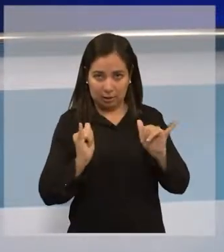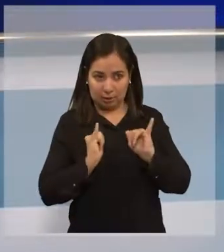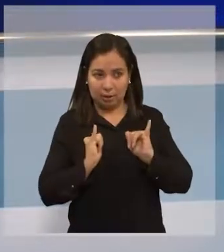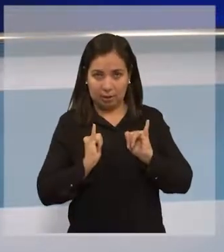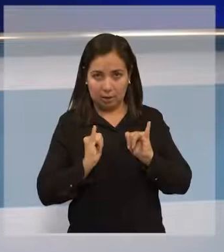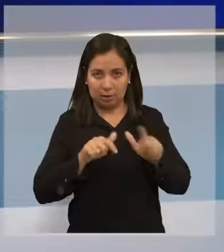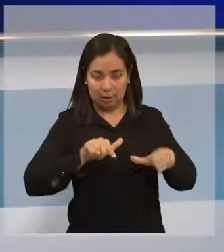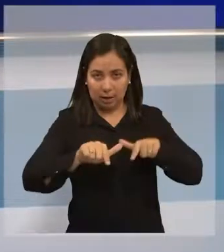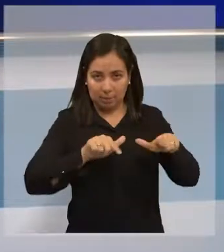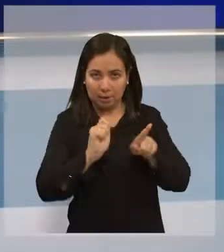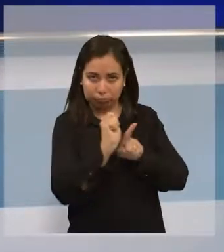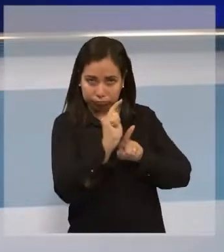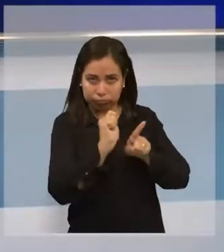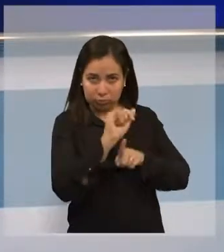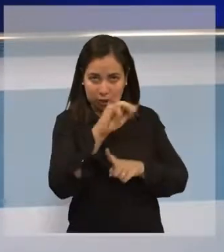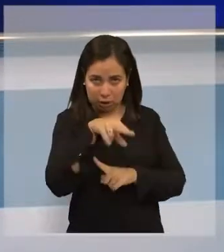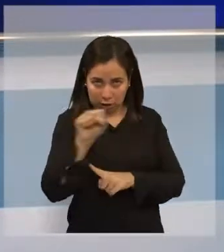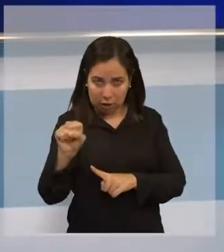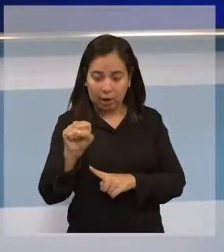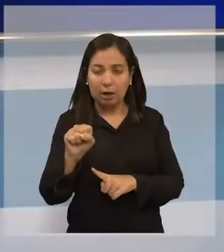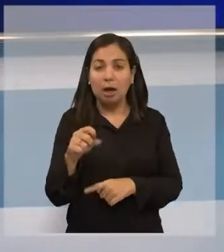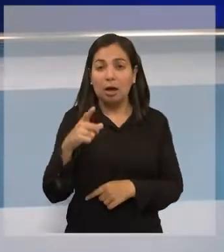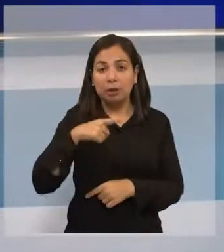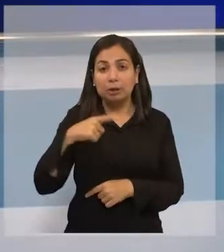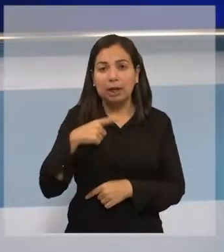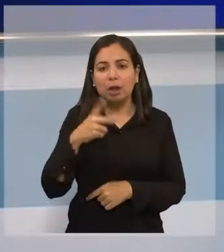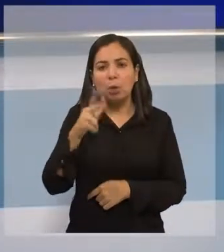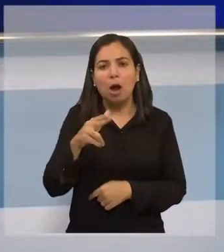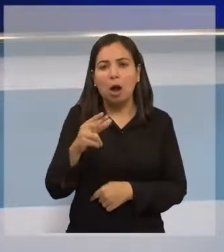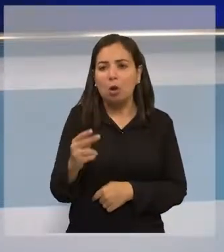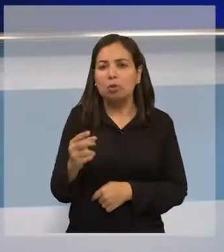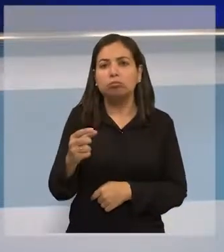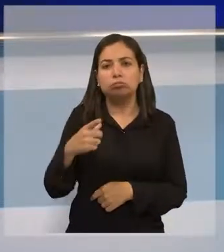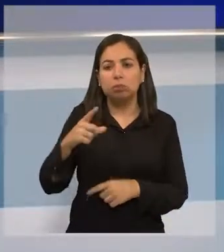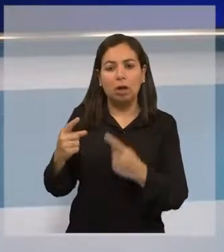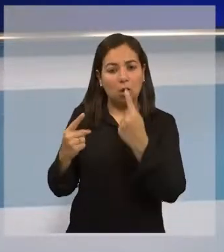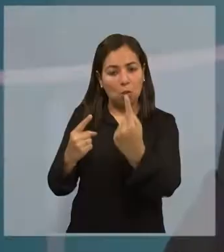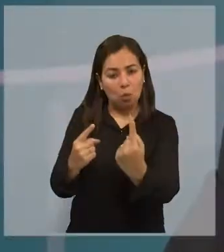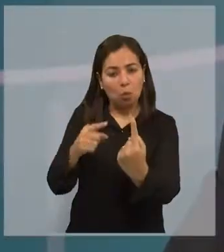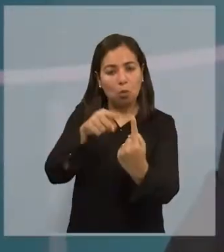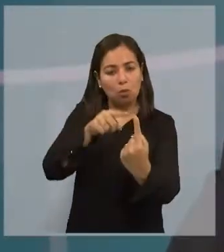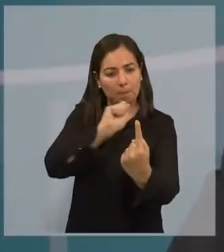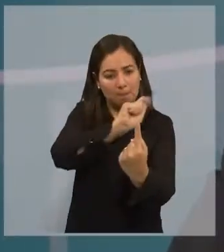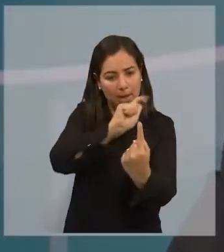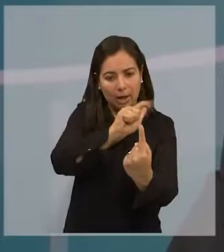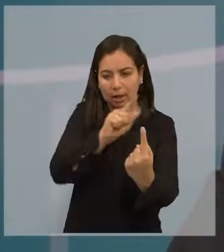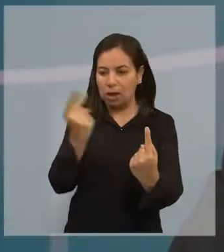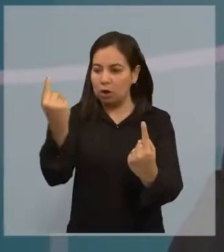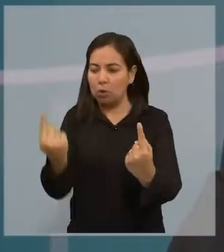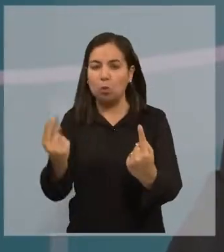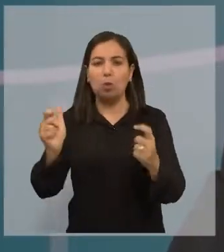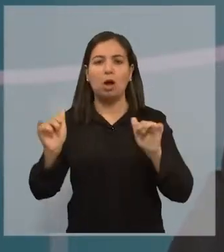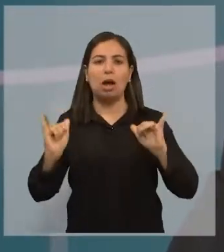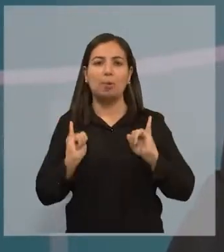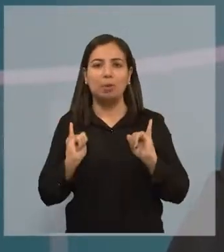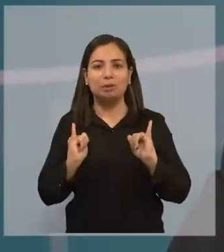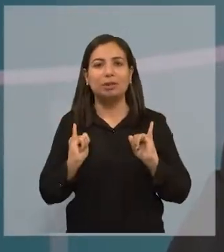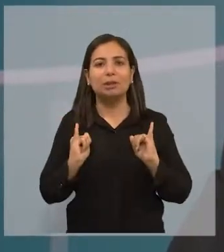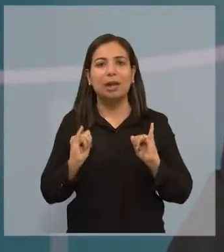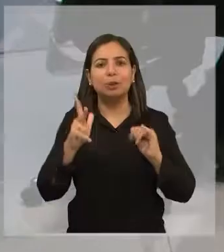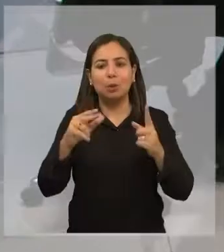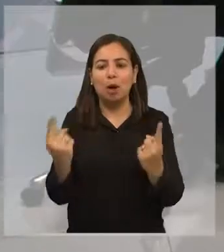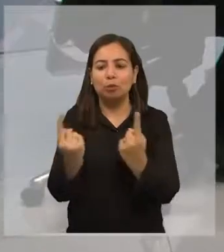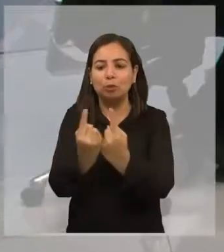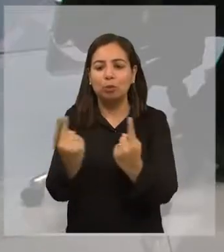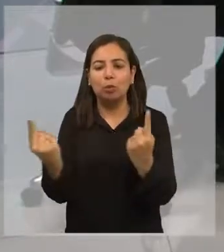existem 94 aposentados e pensionistas. Está quase 1 para 1. Está no portal da transparência do governo do estado do Ceará, na Secretaria de